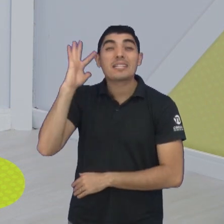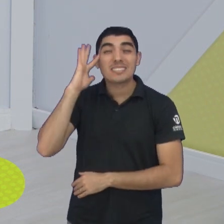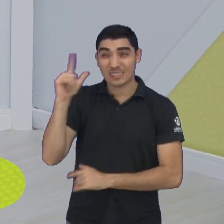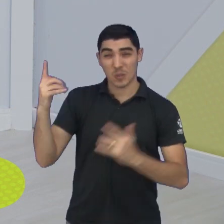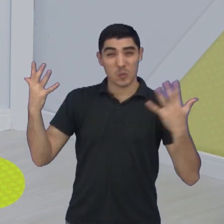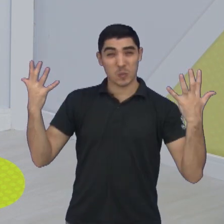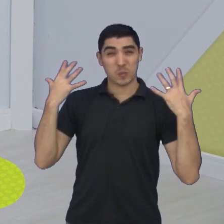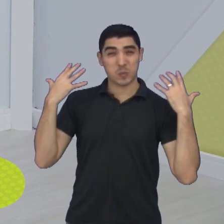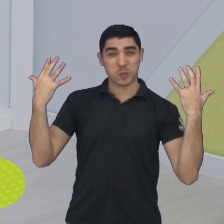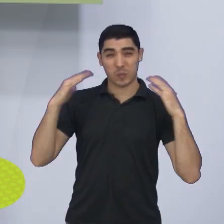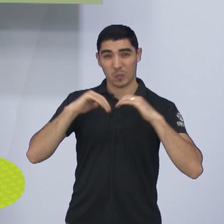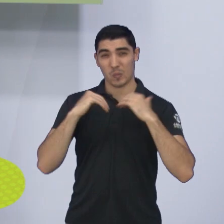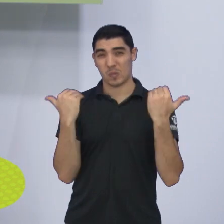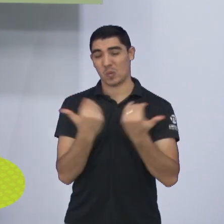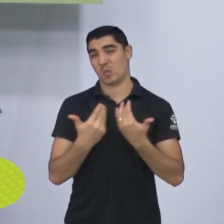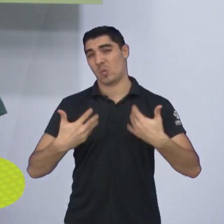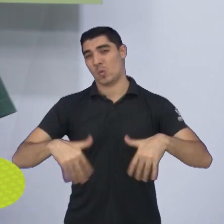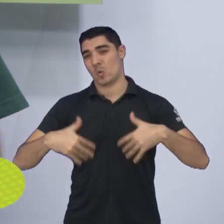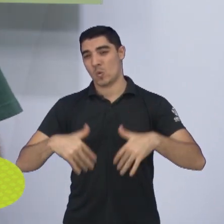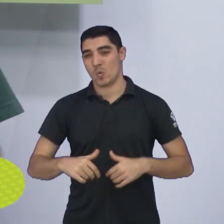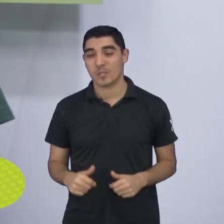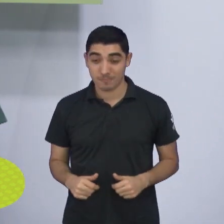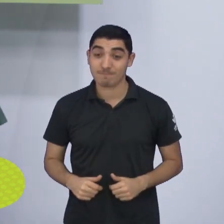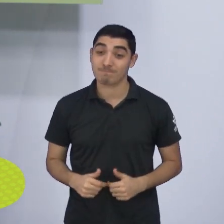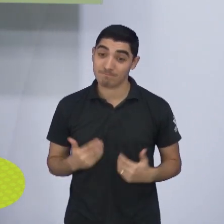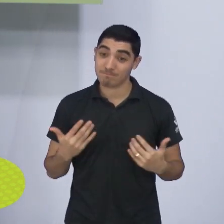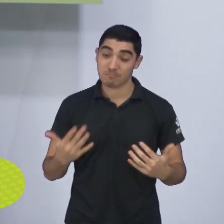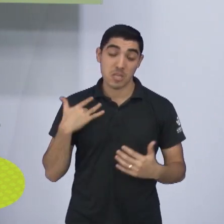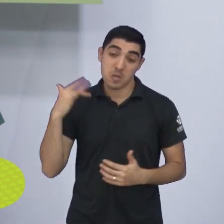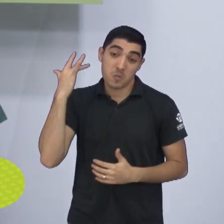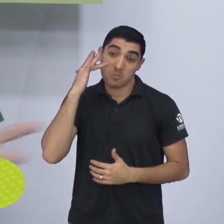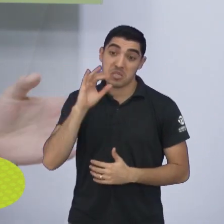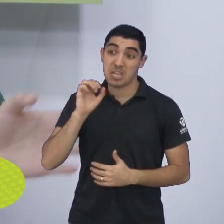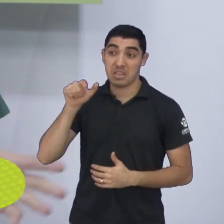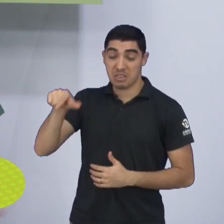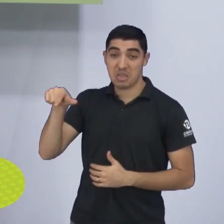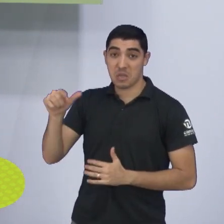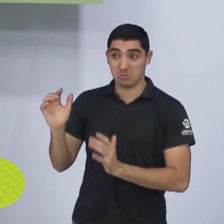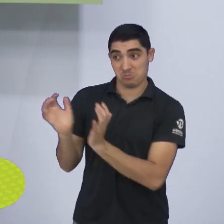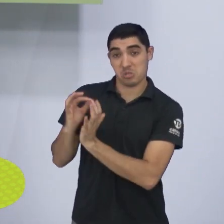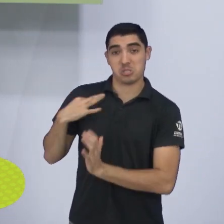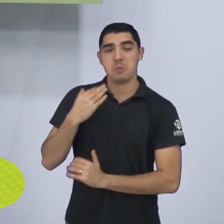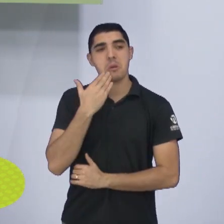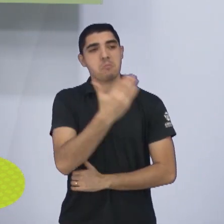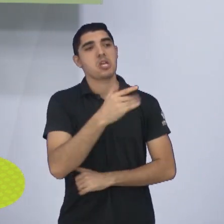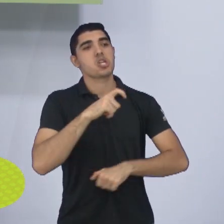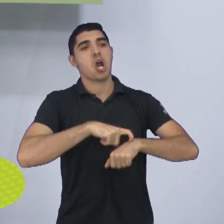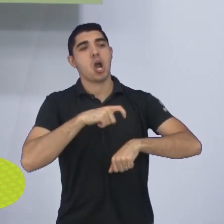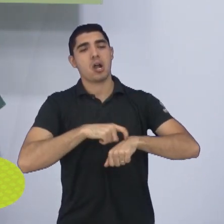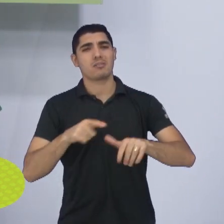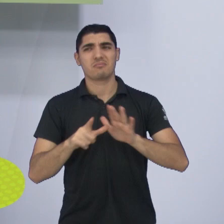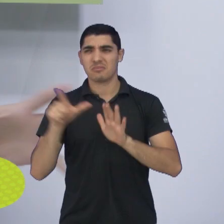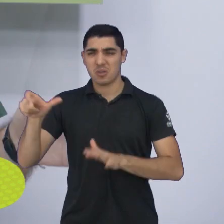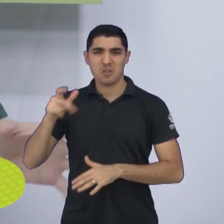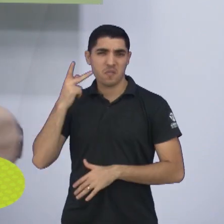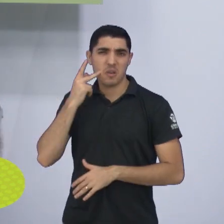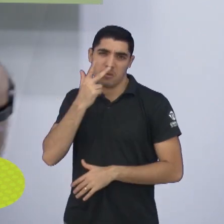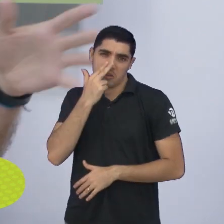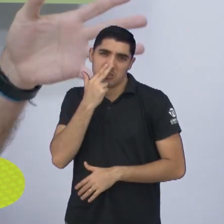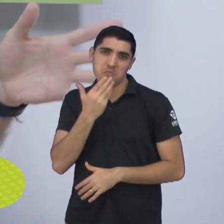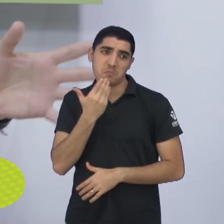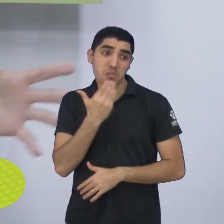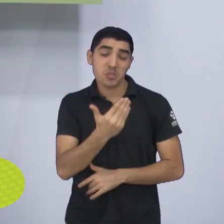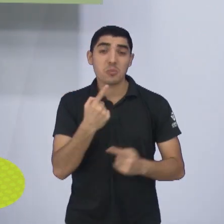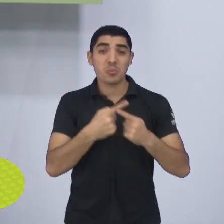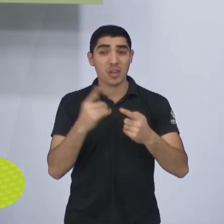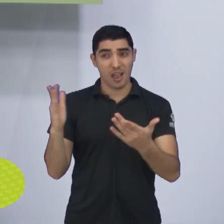que vai estar lá, em Brunão. Acho que... Eu não sei se os clubes pedem isso, mas talvez o Ceará, o Fortaleza até tenha pedido, porque com os jogadores